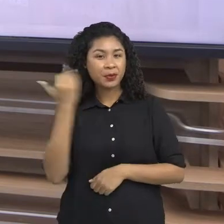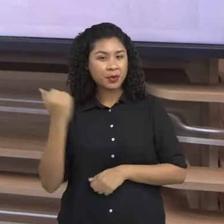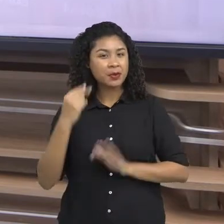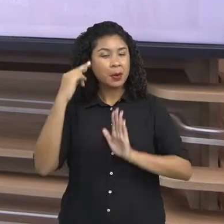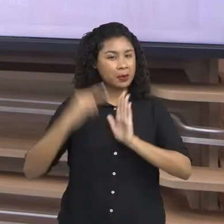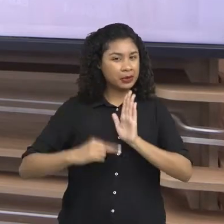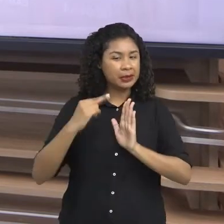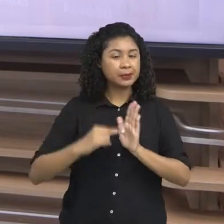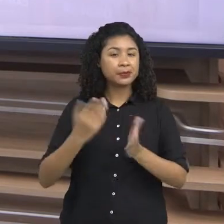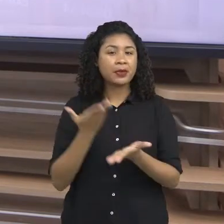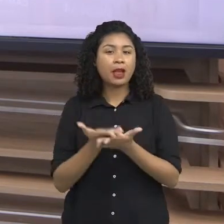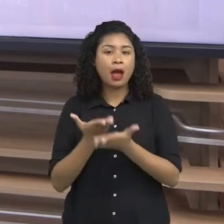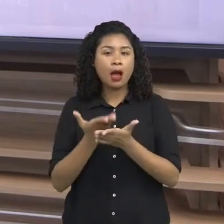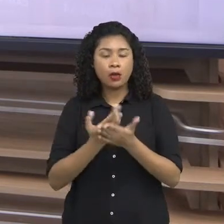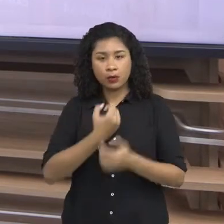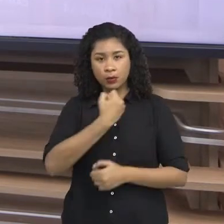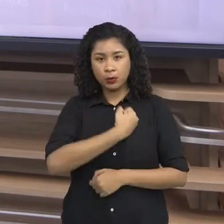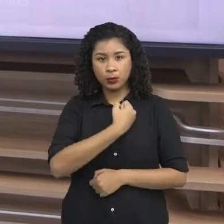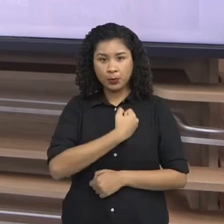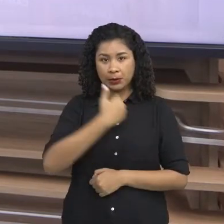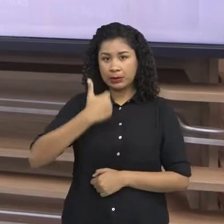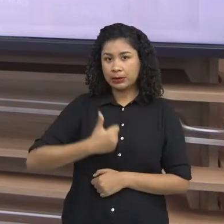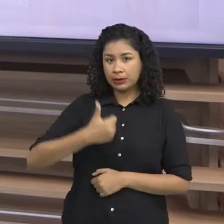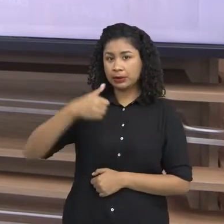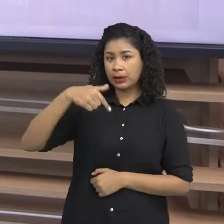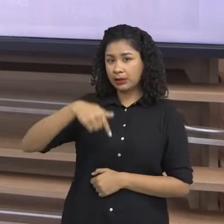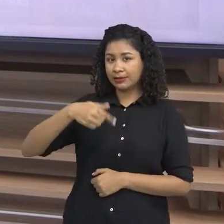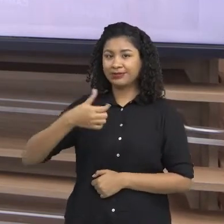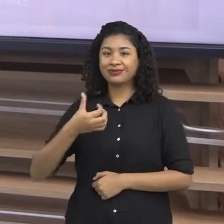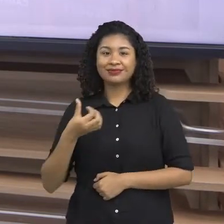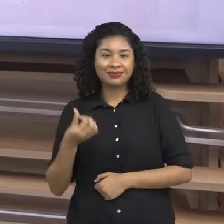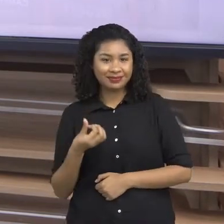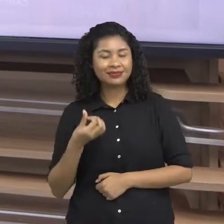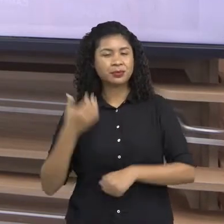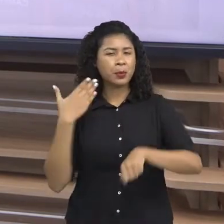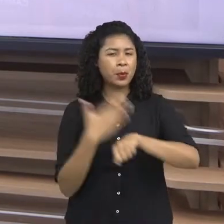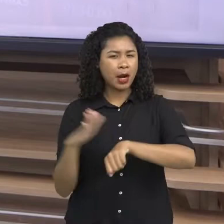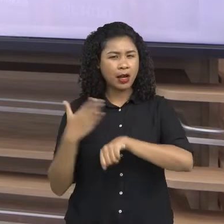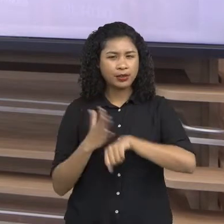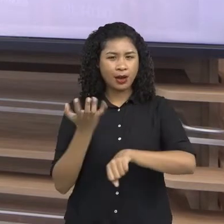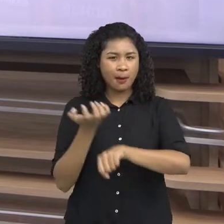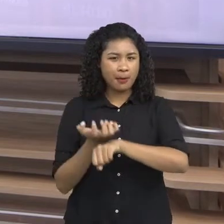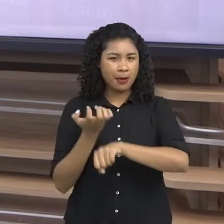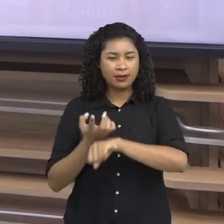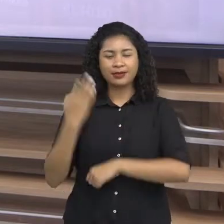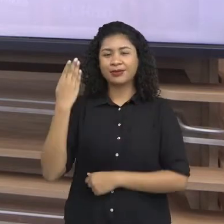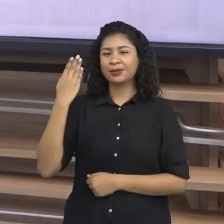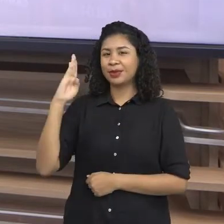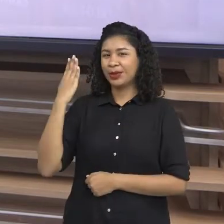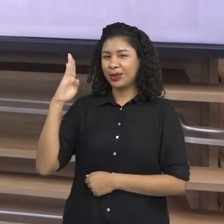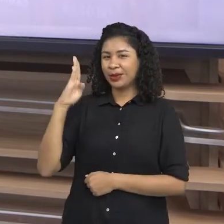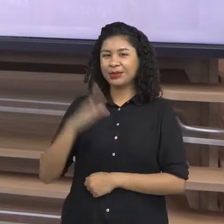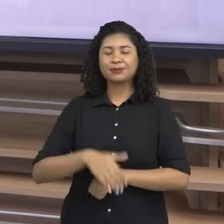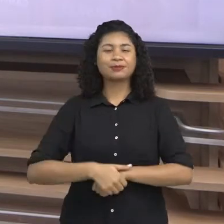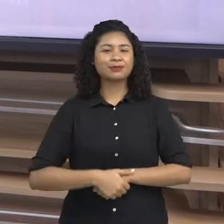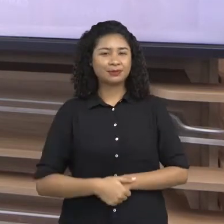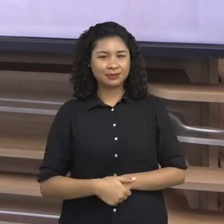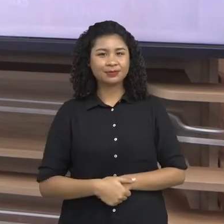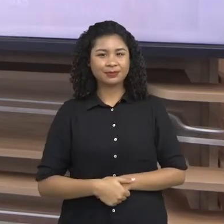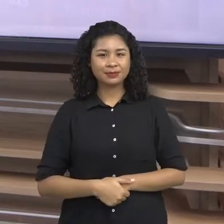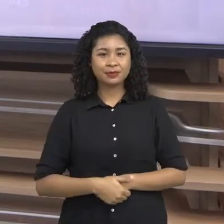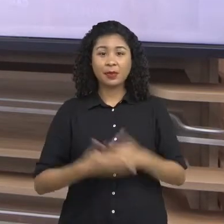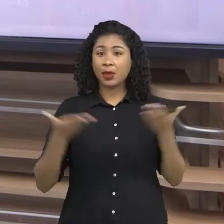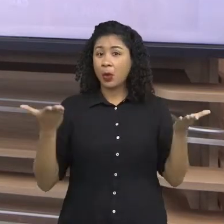nossa aula de hoje é a aula 176, praticando de biologia, né? E aí nós vamos